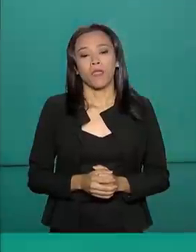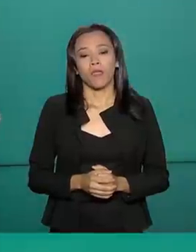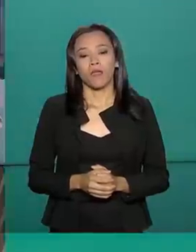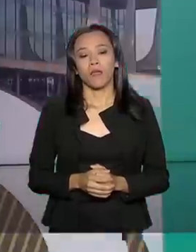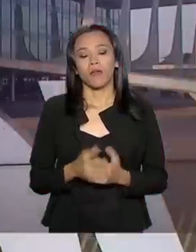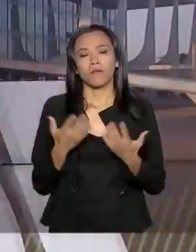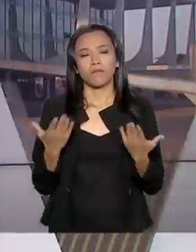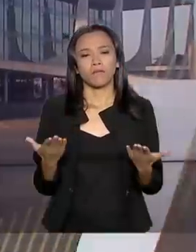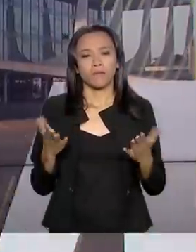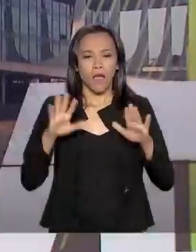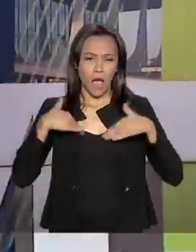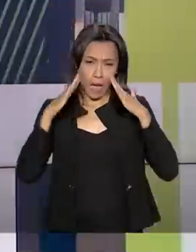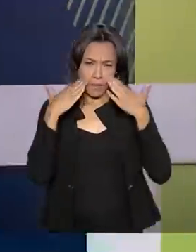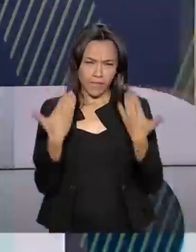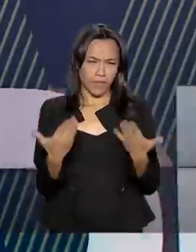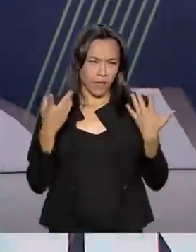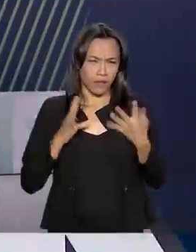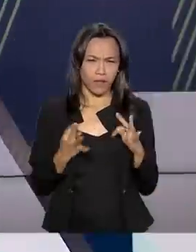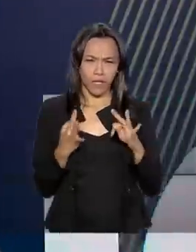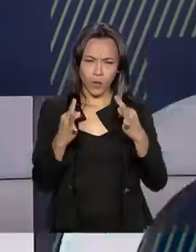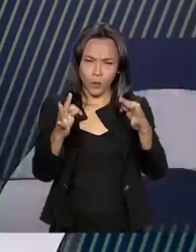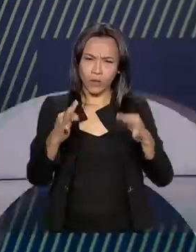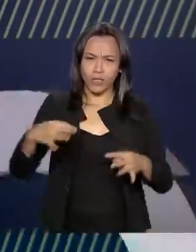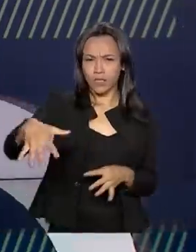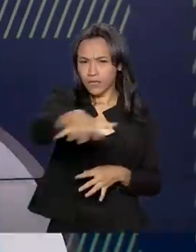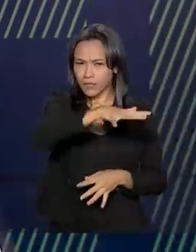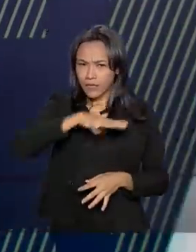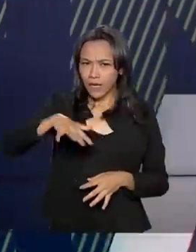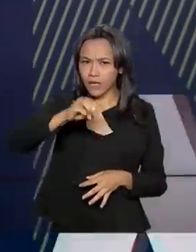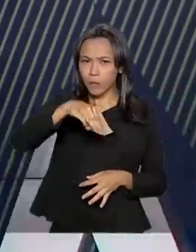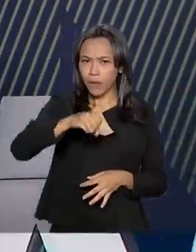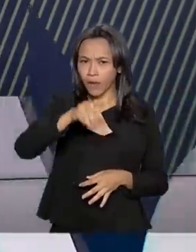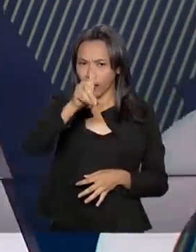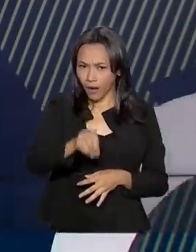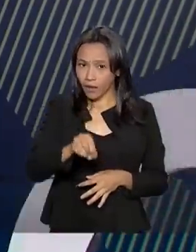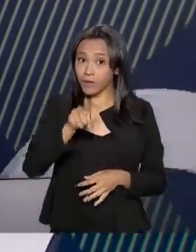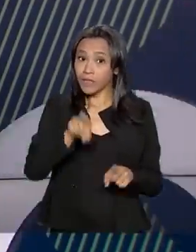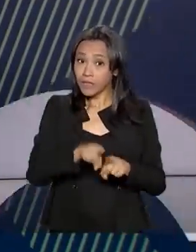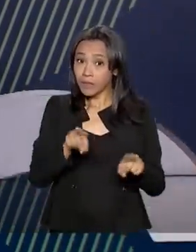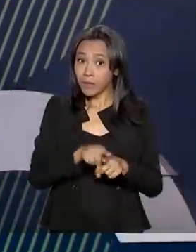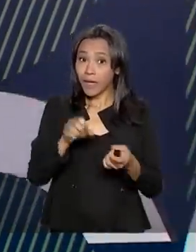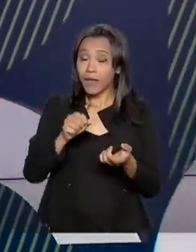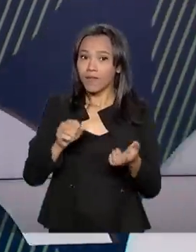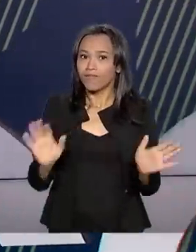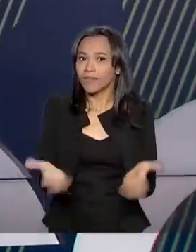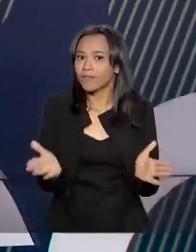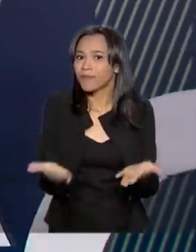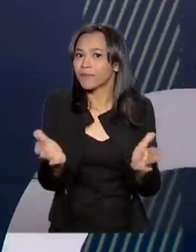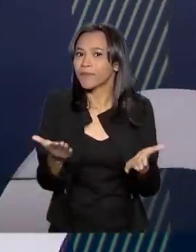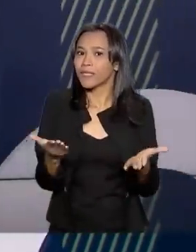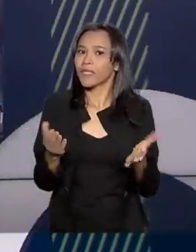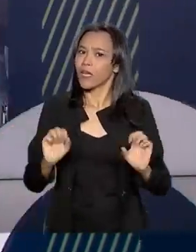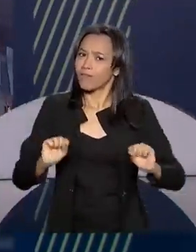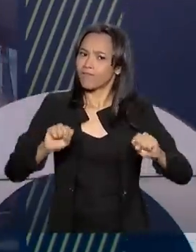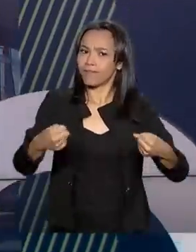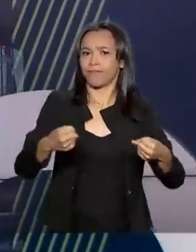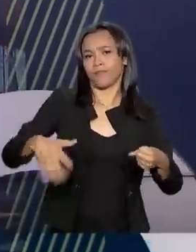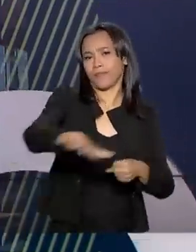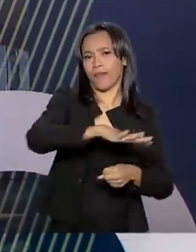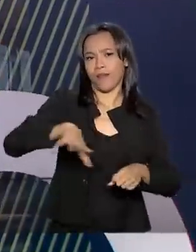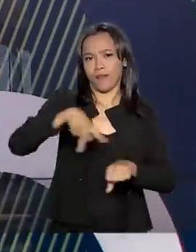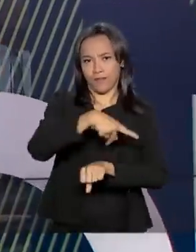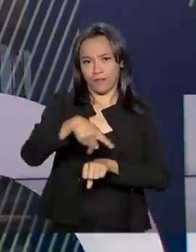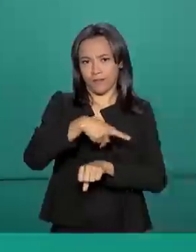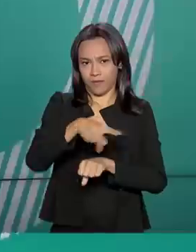Apresentar tecnologias inovadoras para o mercado e promover atividades que ajudem a alavancar o setor no